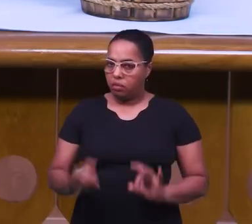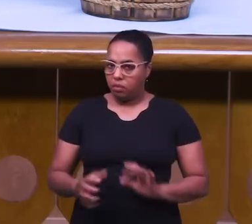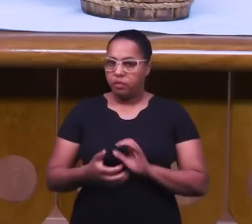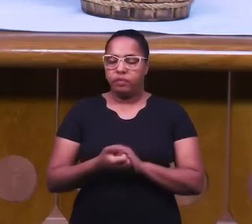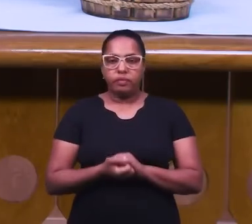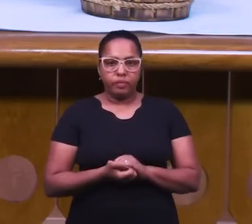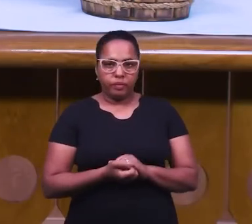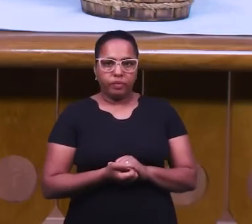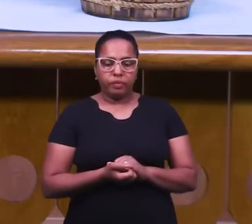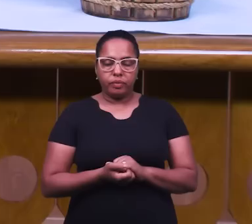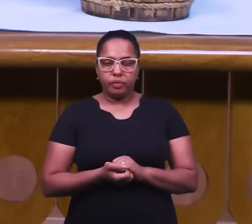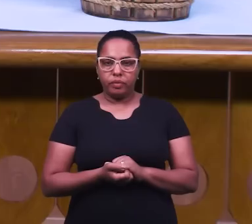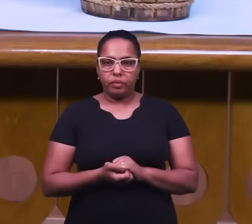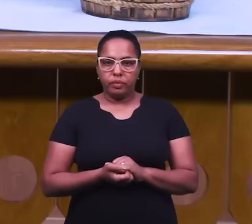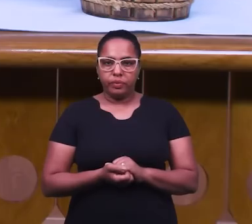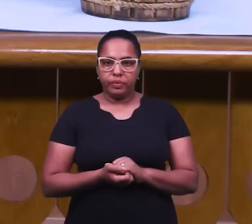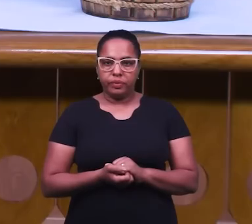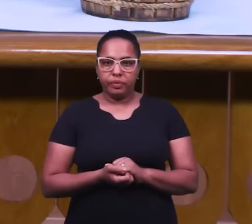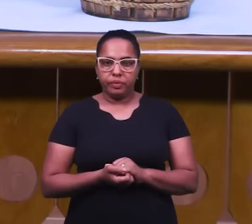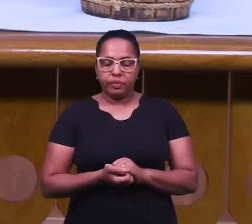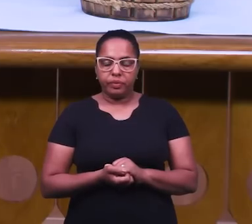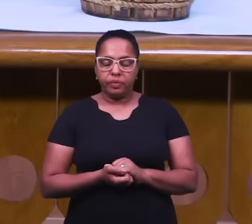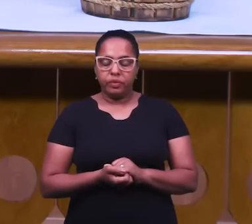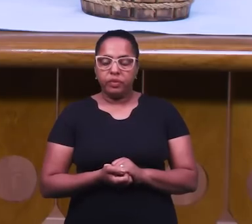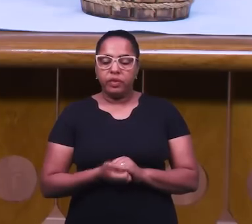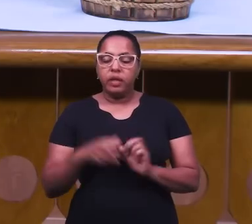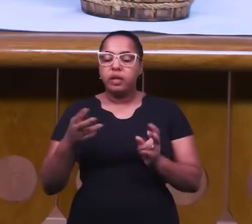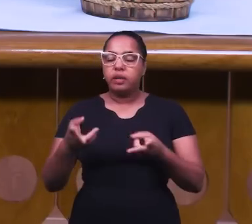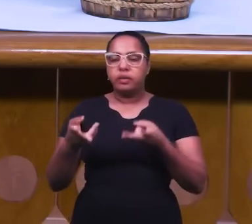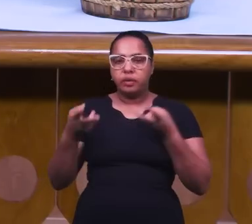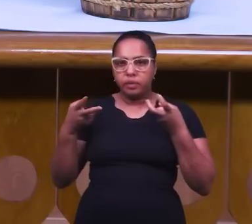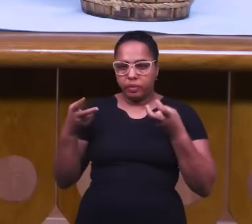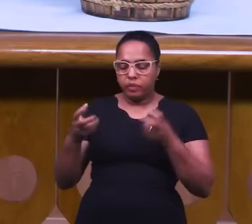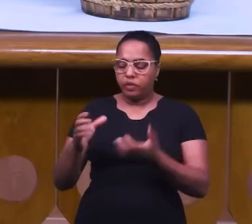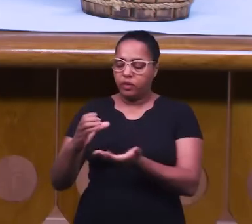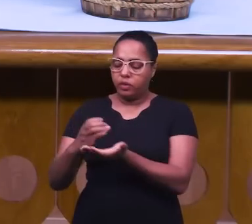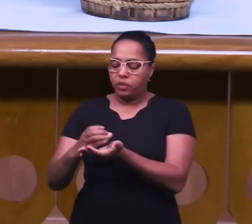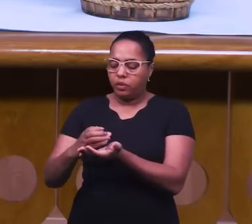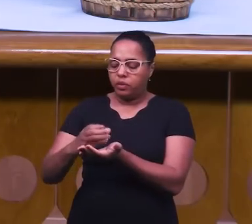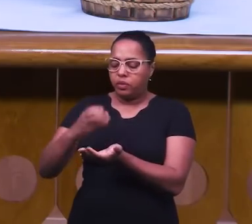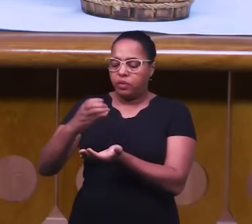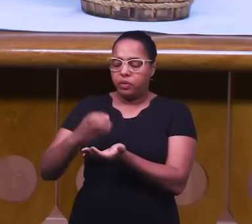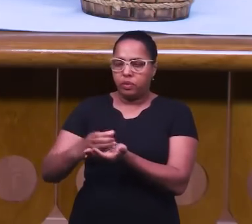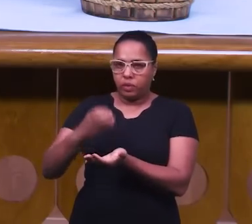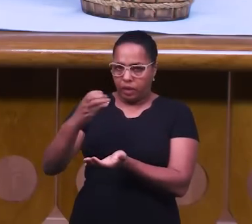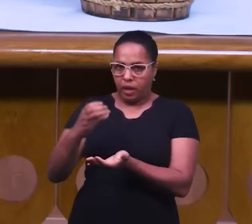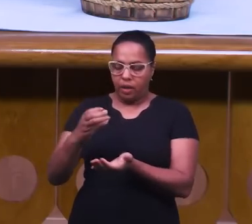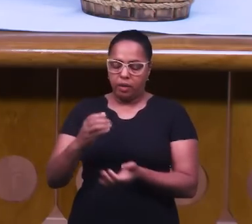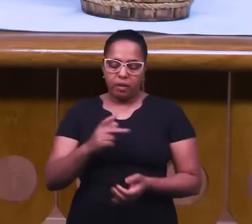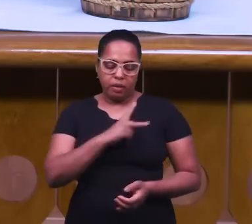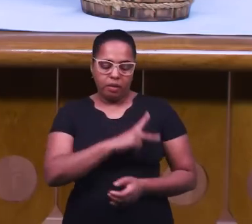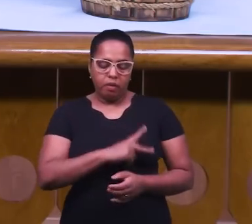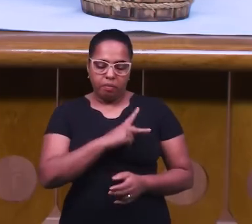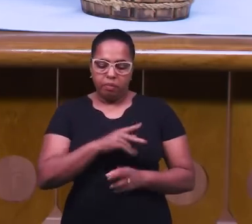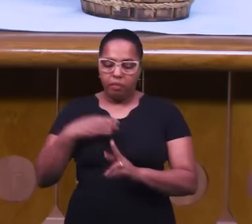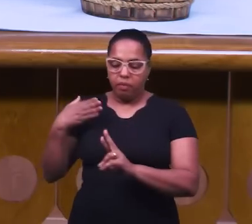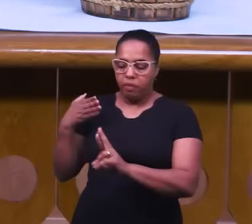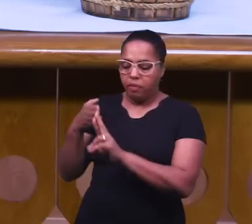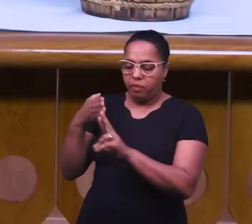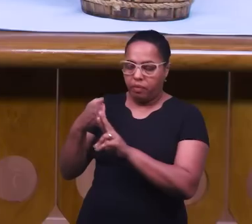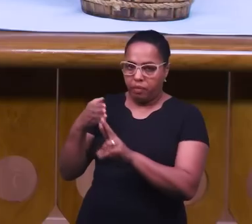Podemos ver agora no ato seguinte que aquele cálice que Paulo se refere a